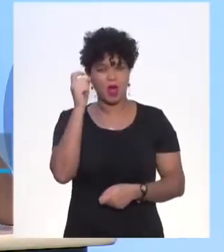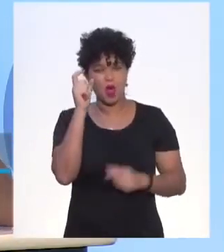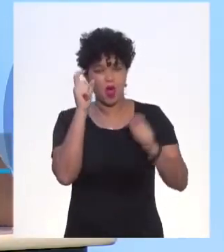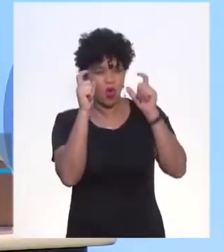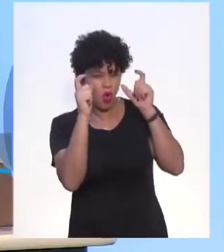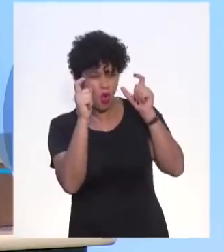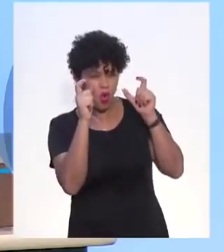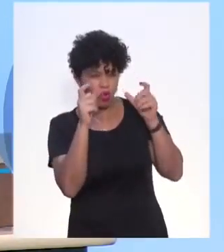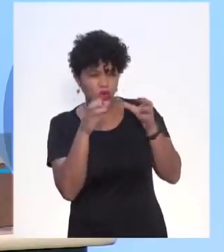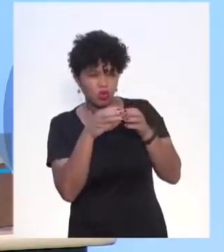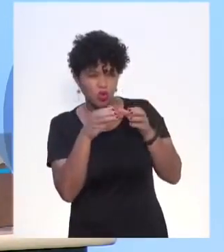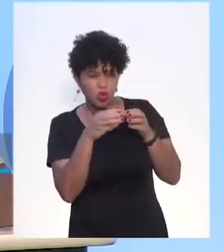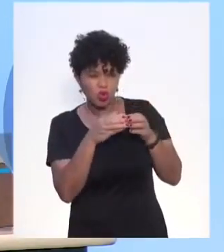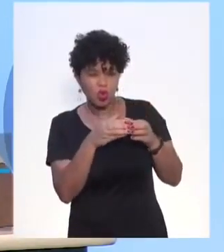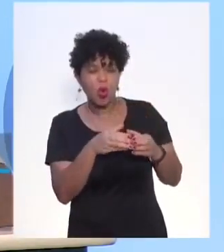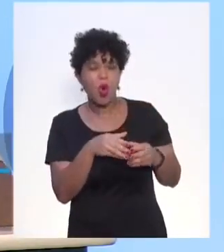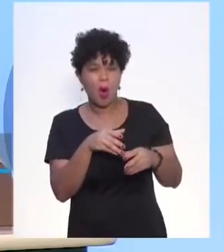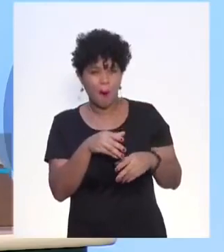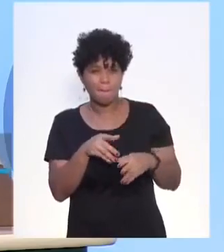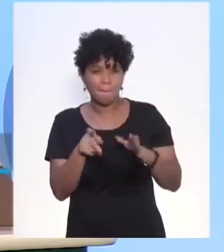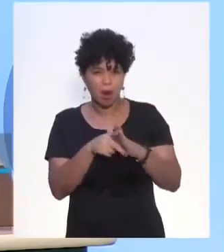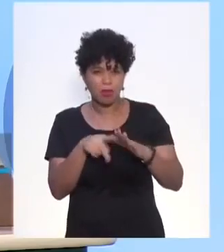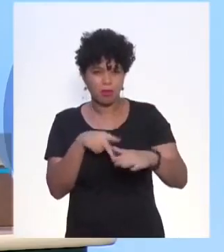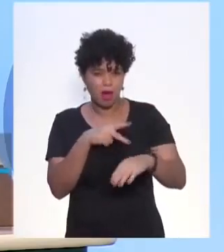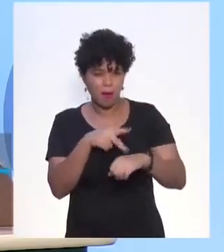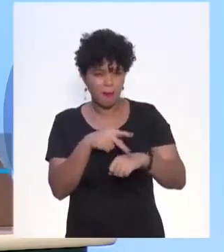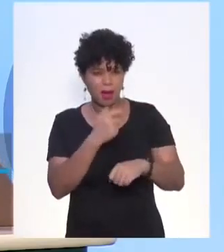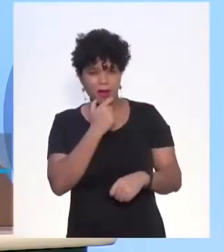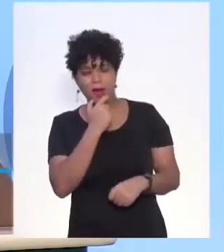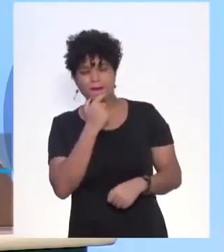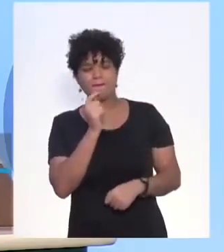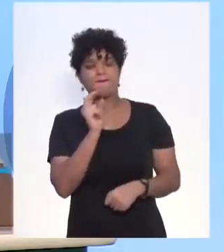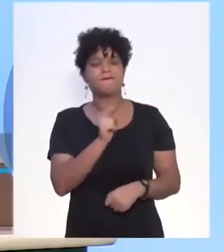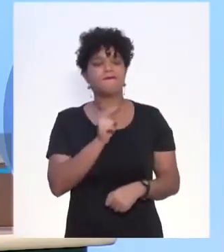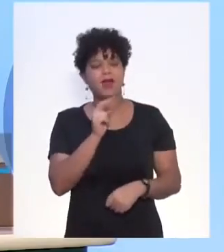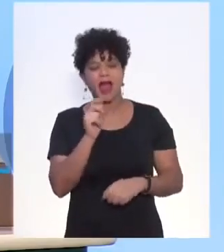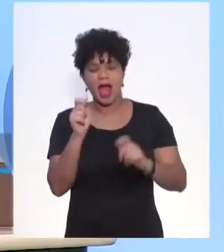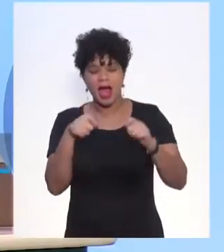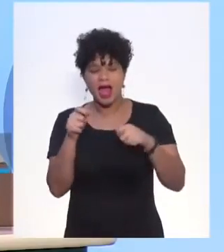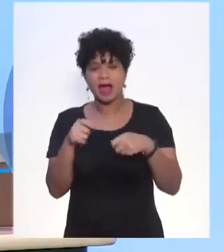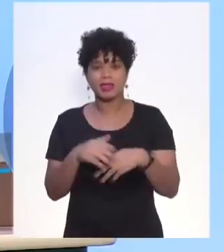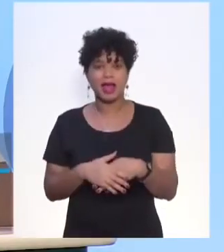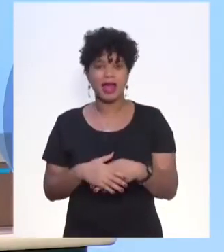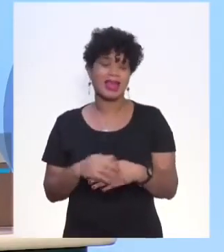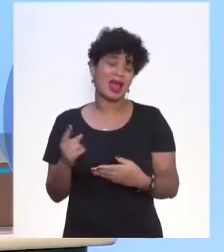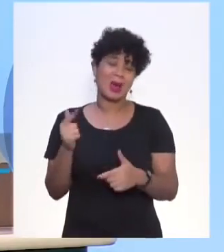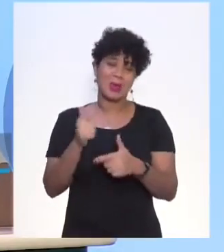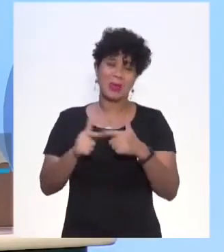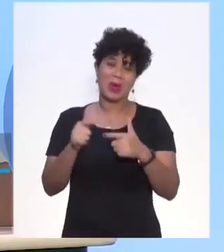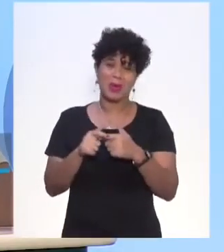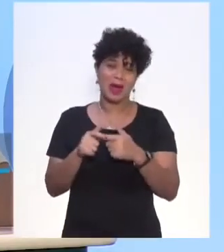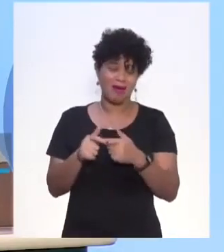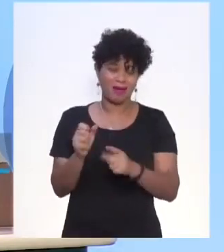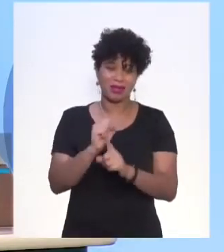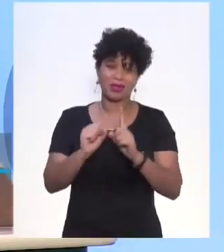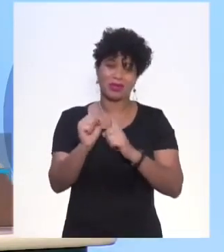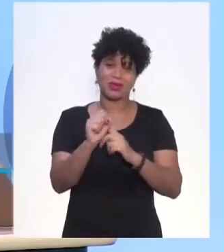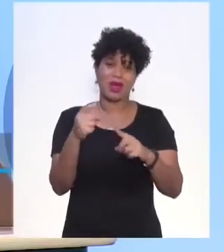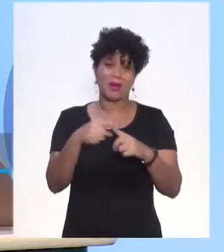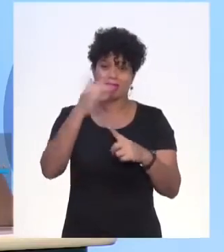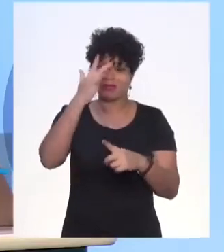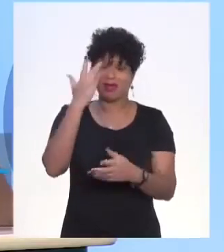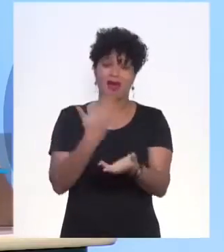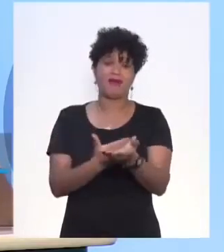isso, enfraqueceu-se, né, a população, porque virou uma crise social muito grande a questão do vício em ópio,